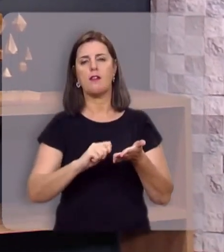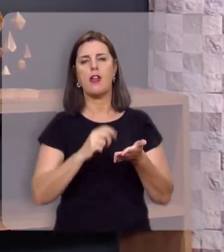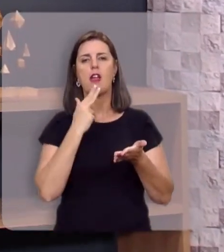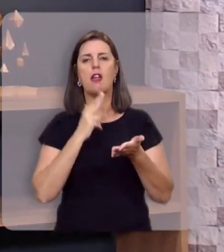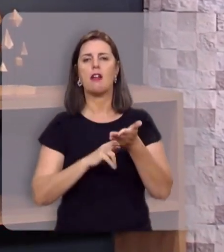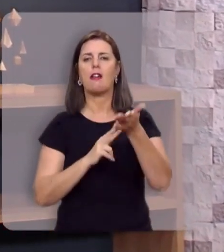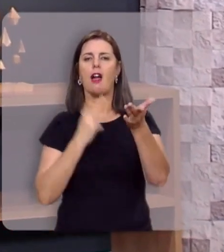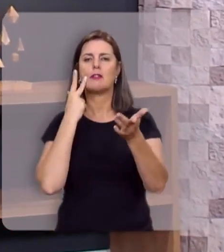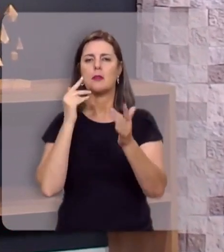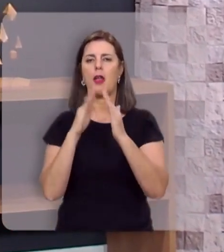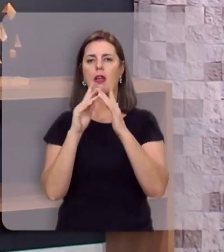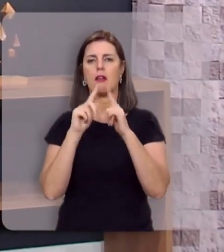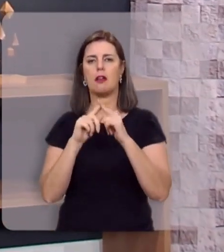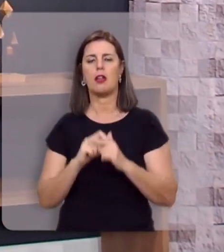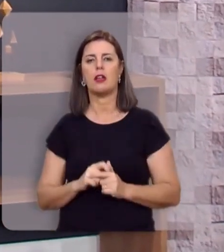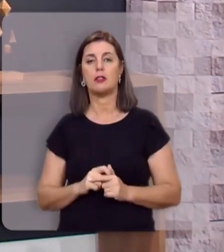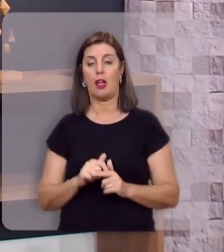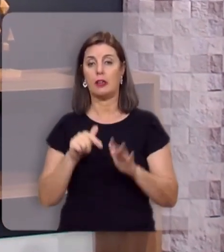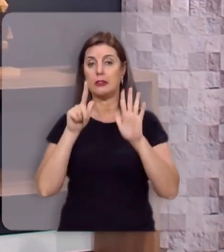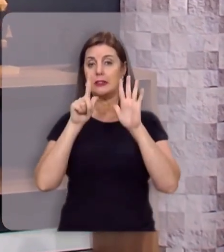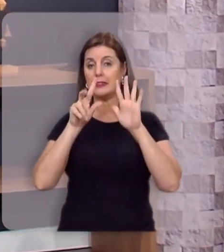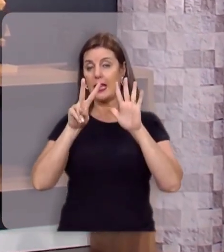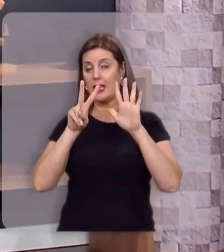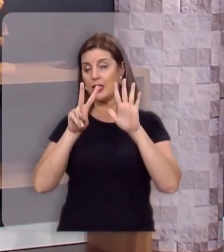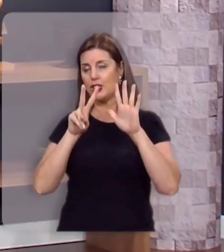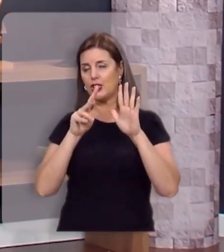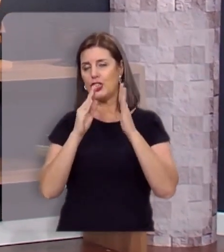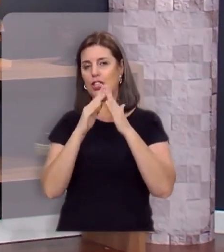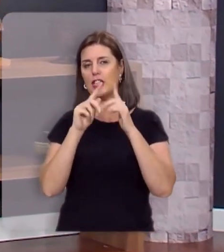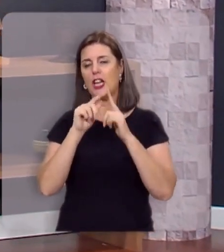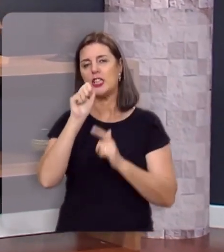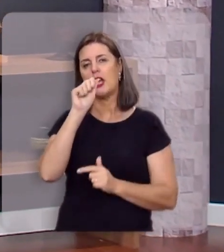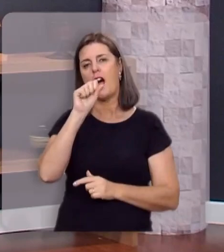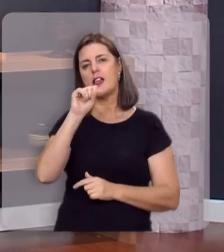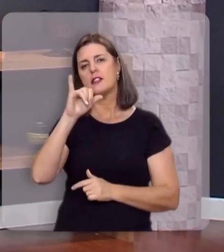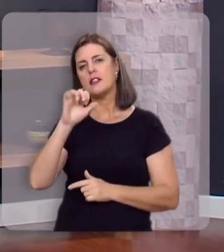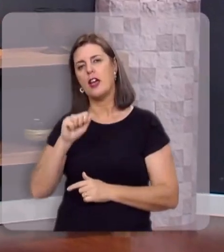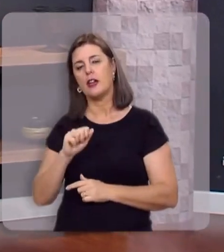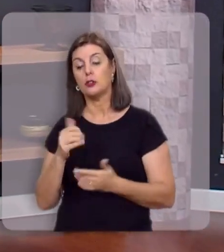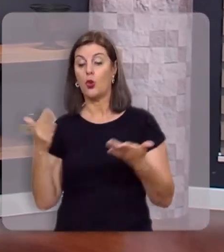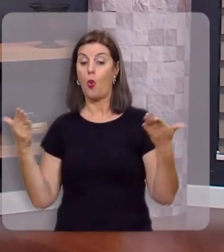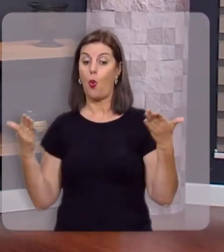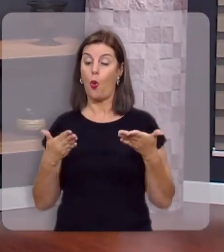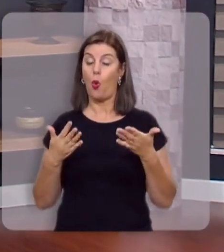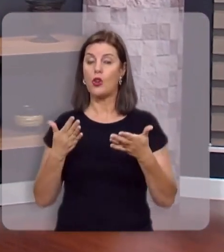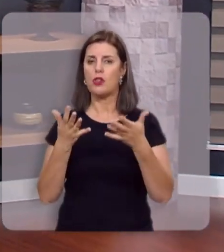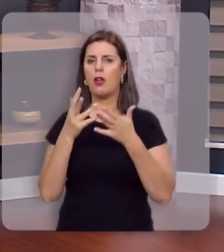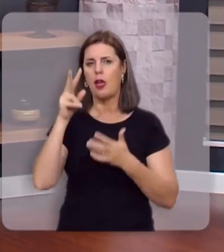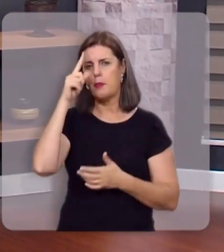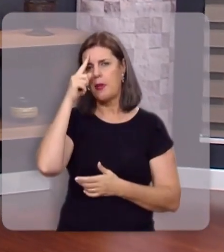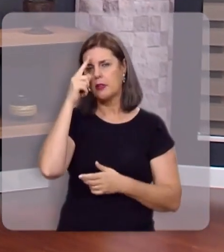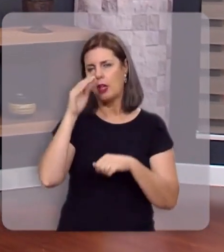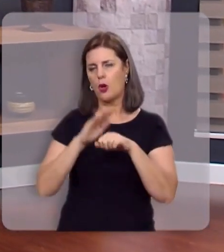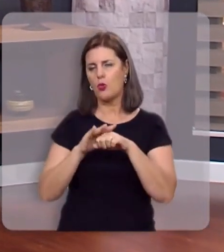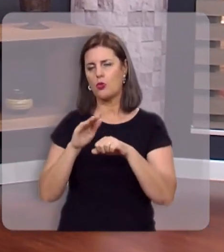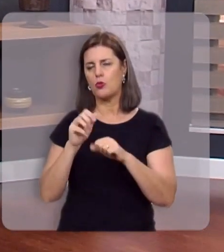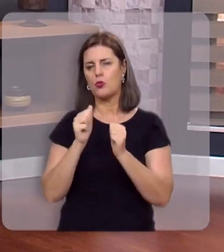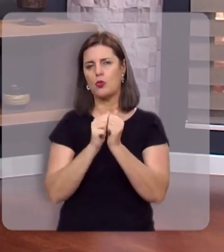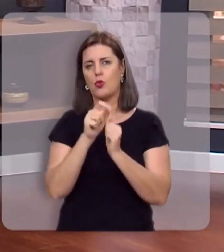às igrejas, às 7 igrejas da Ásia. Hoje eu quero pensar com